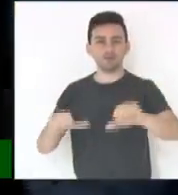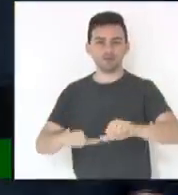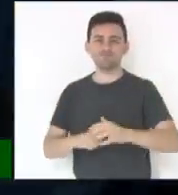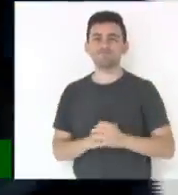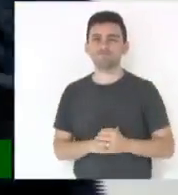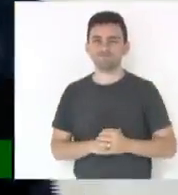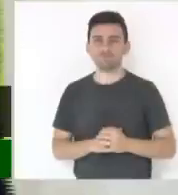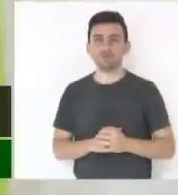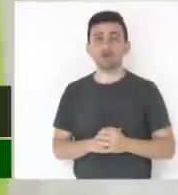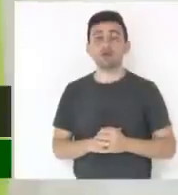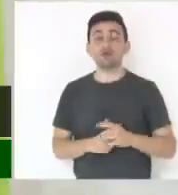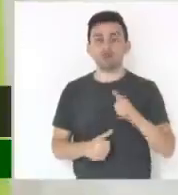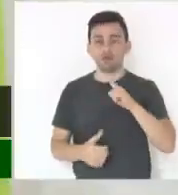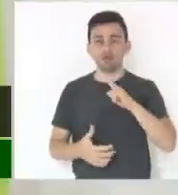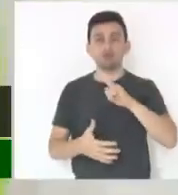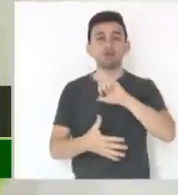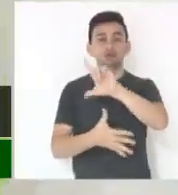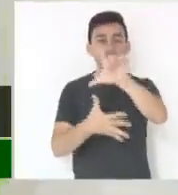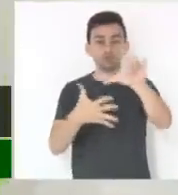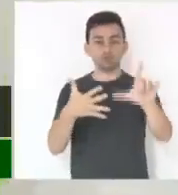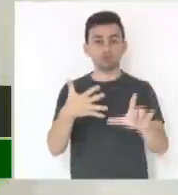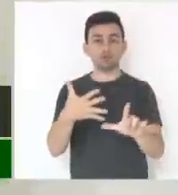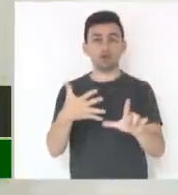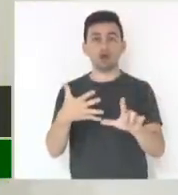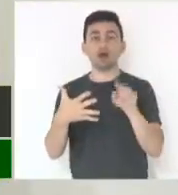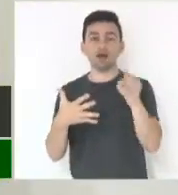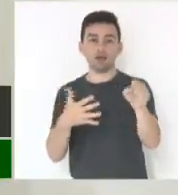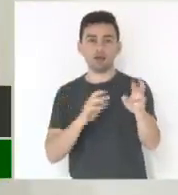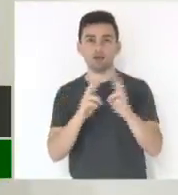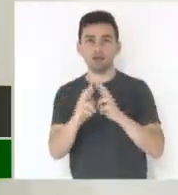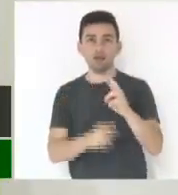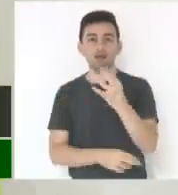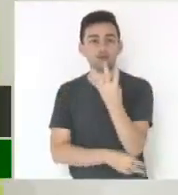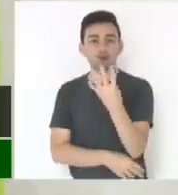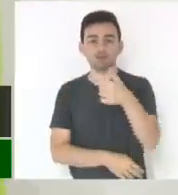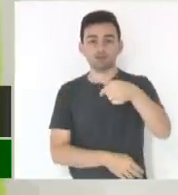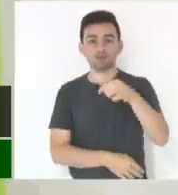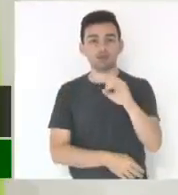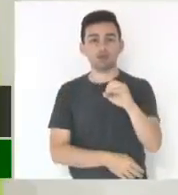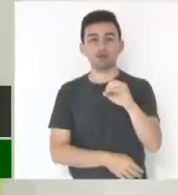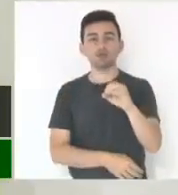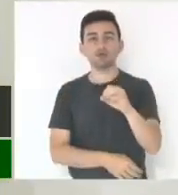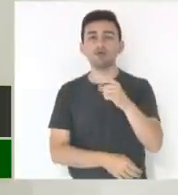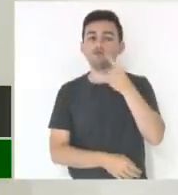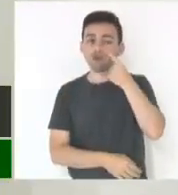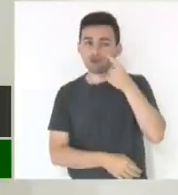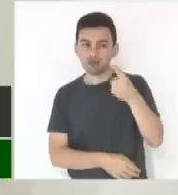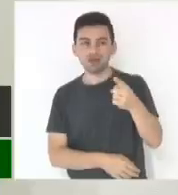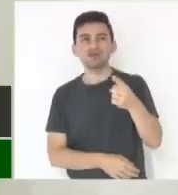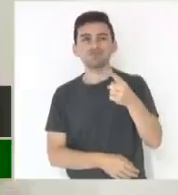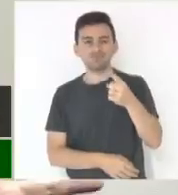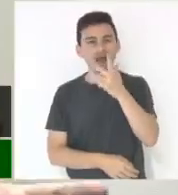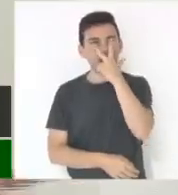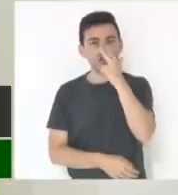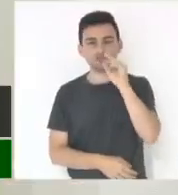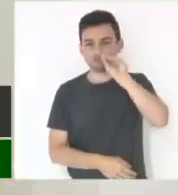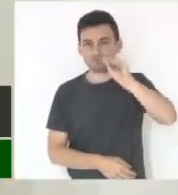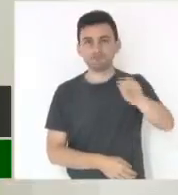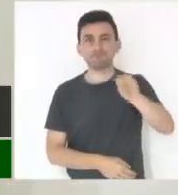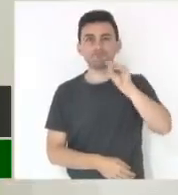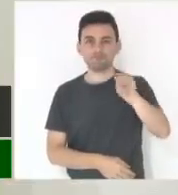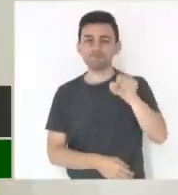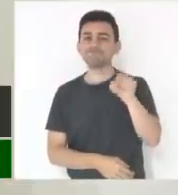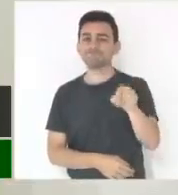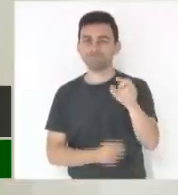no litoral a 470, que é um símbolo do descaso do governo federal e do governo